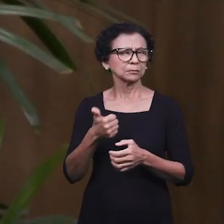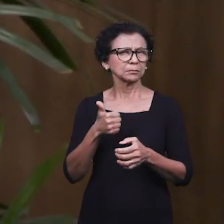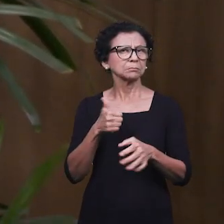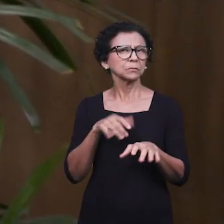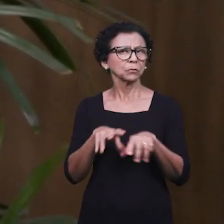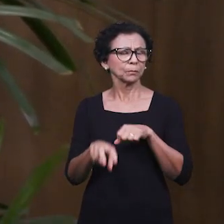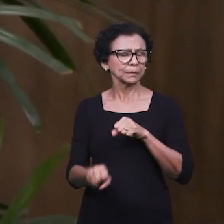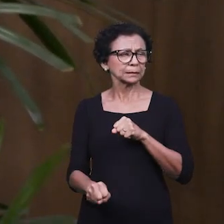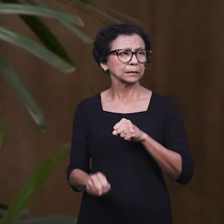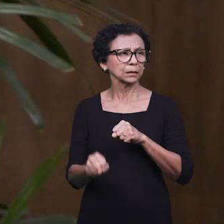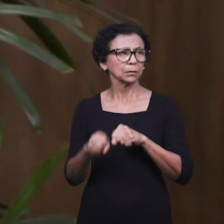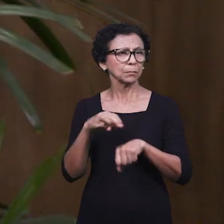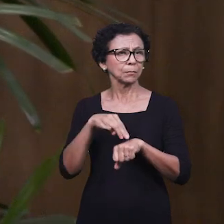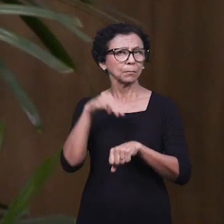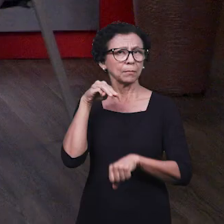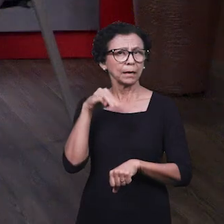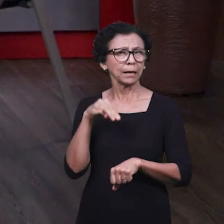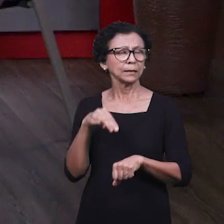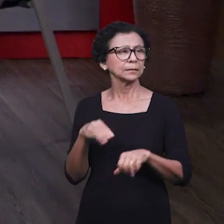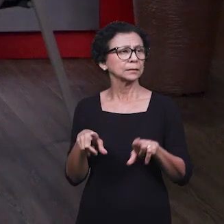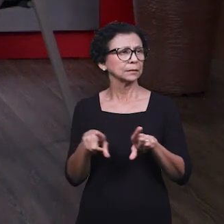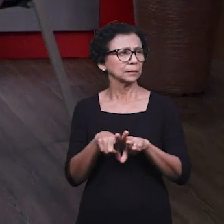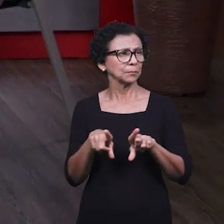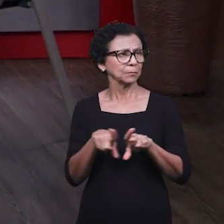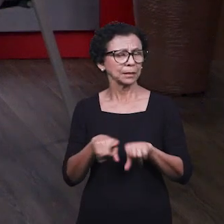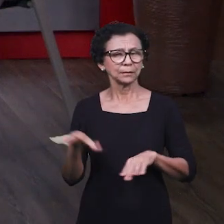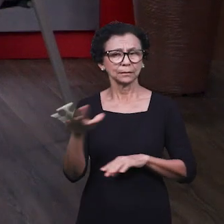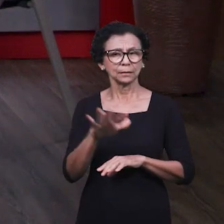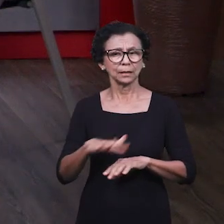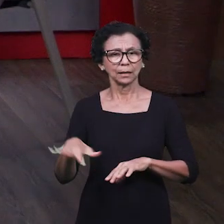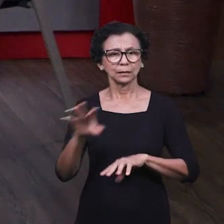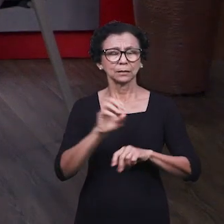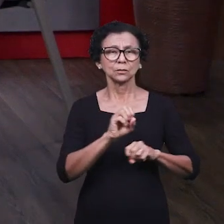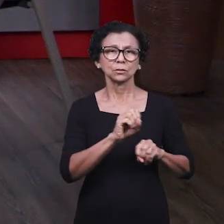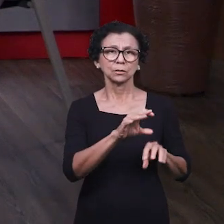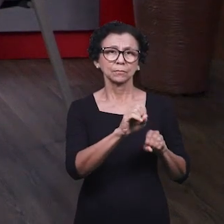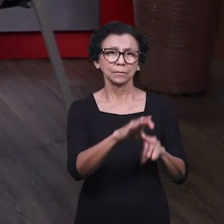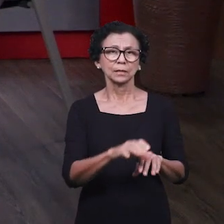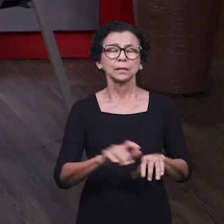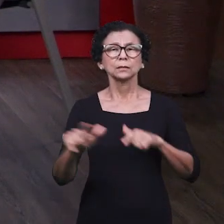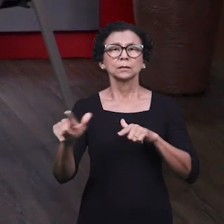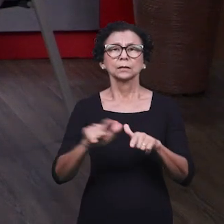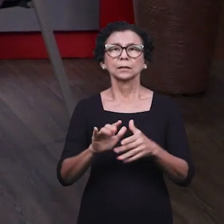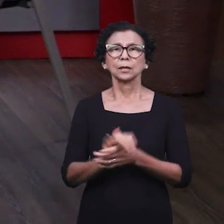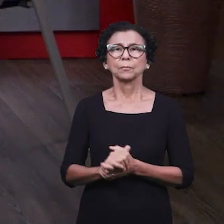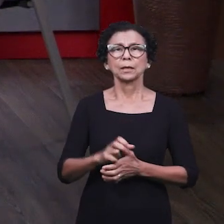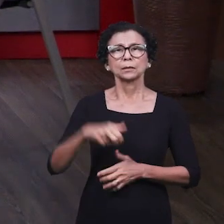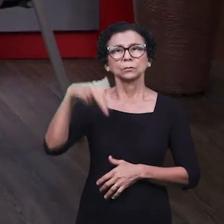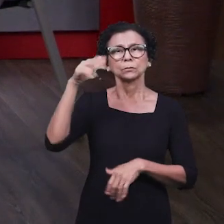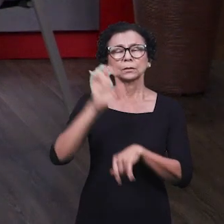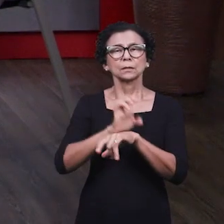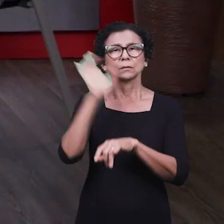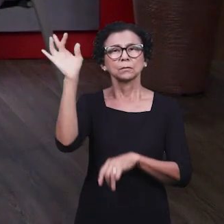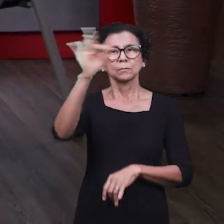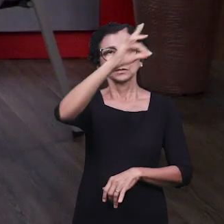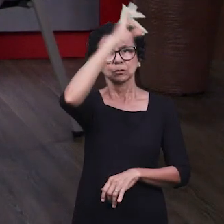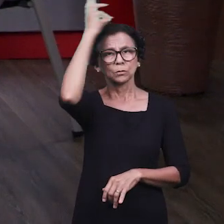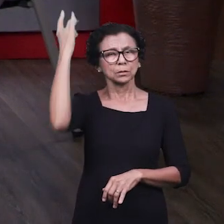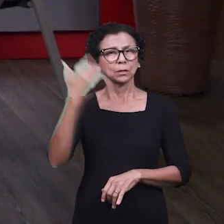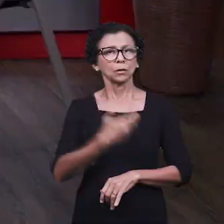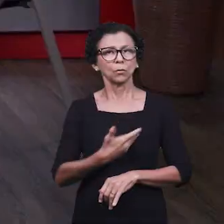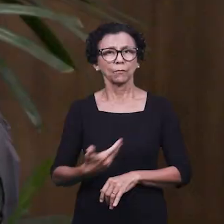é supervisora na Superintendência Regional de Educação Estadual ali do Norte do Espírito Santo.